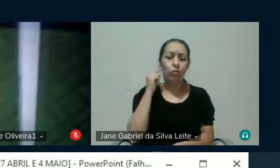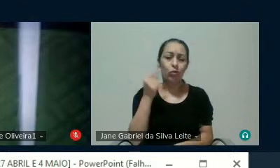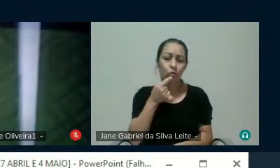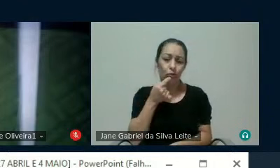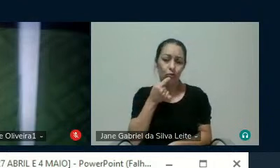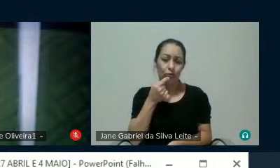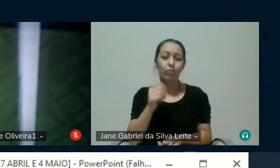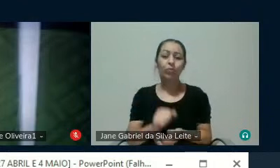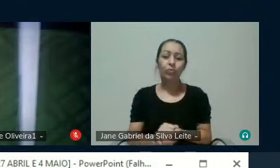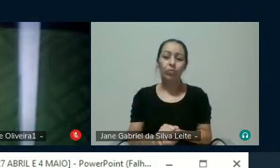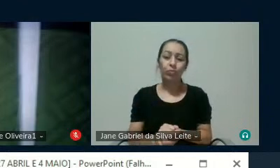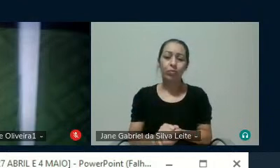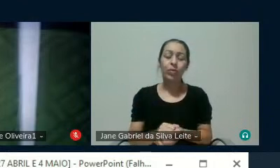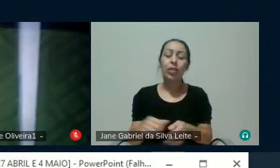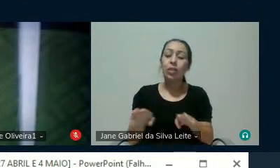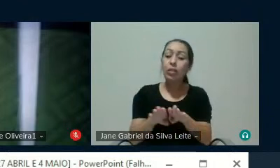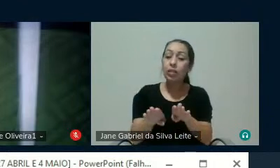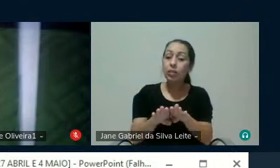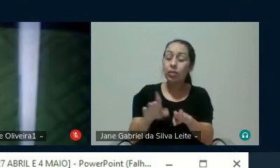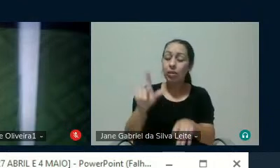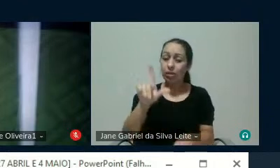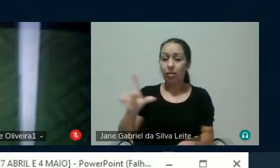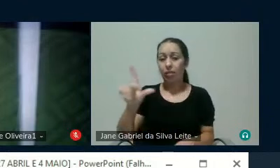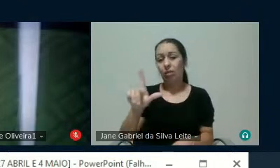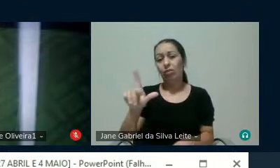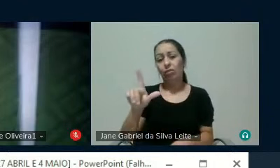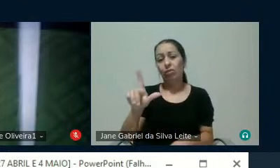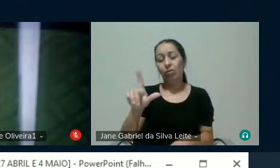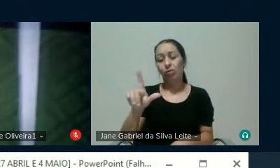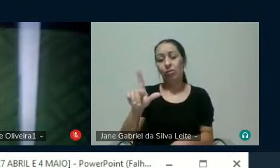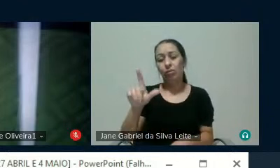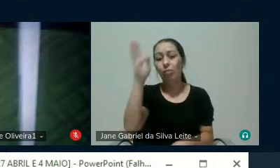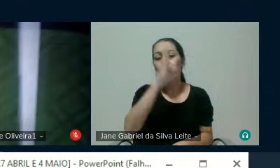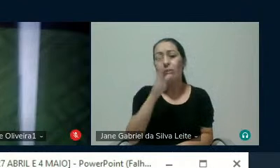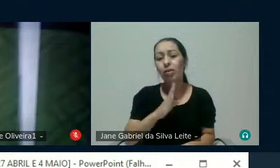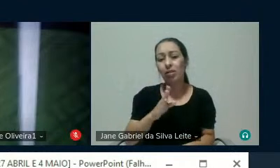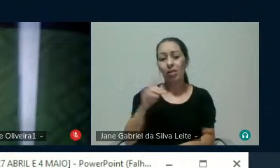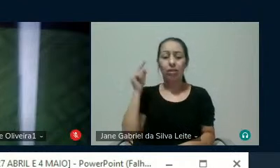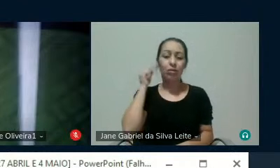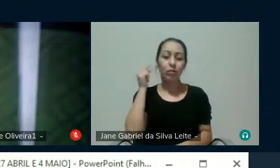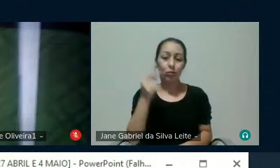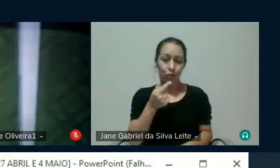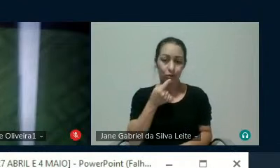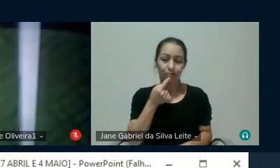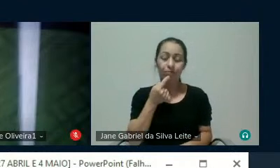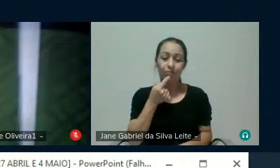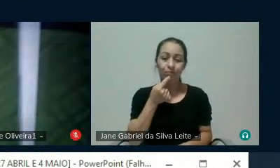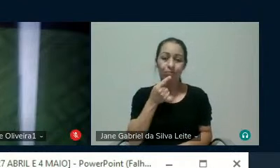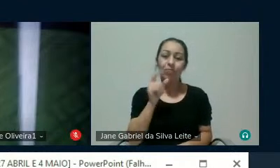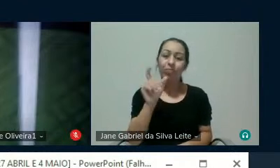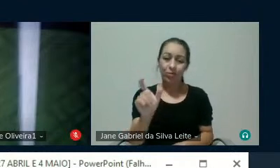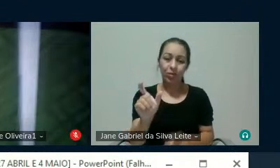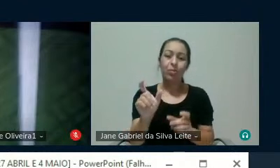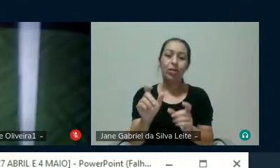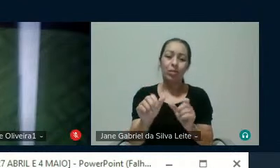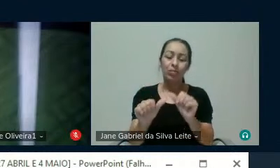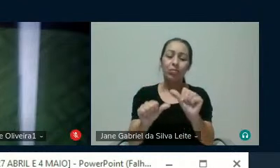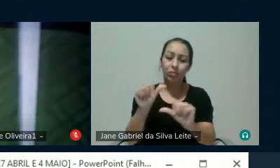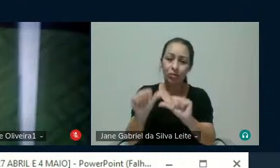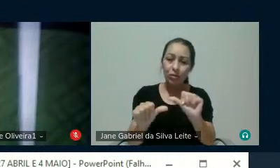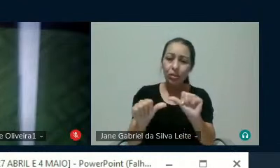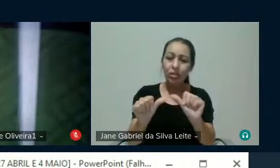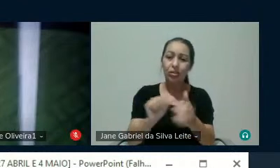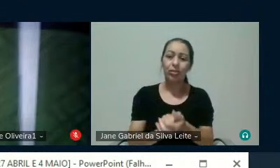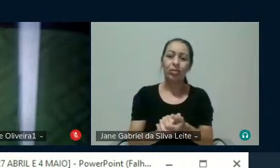brasileira. Literatura brasileira surda. Na verdade, a nomenclatura deveria ser modificada, né? Não só literatura